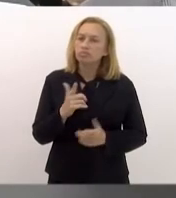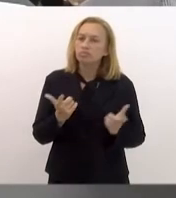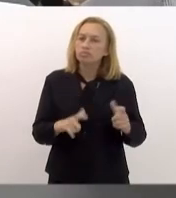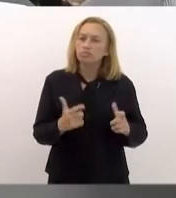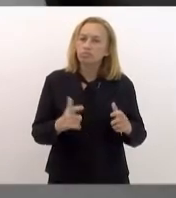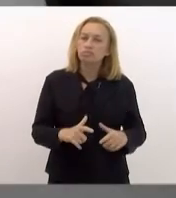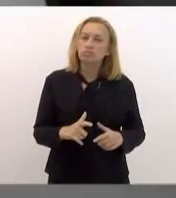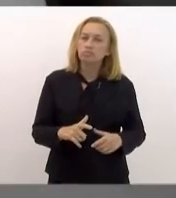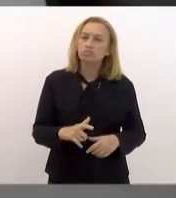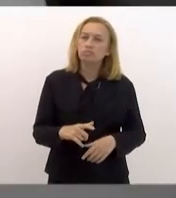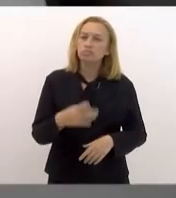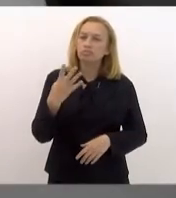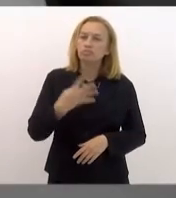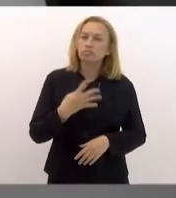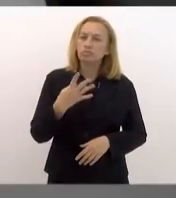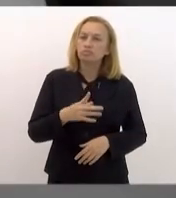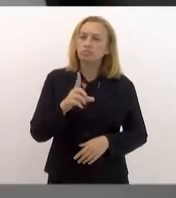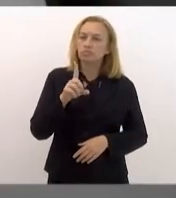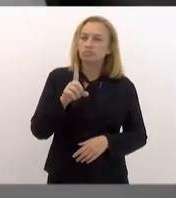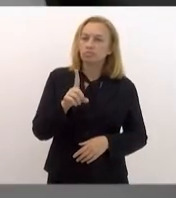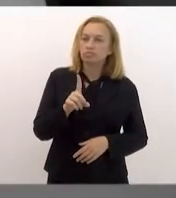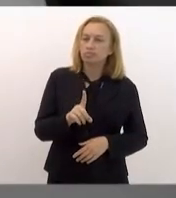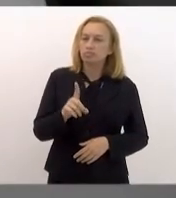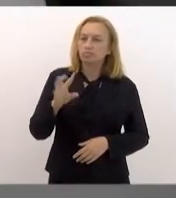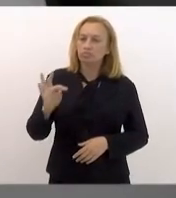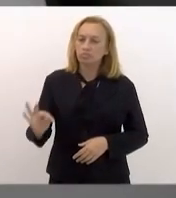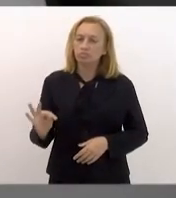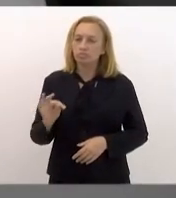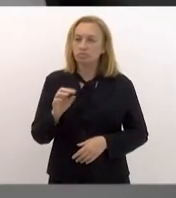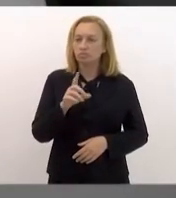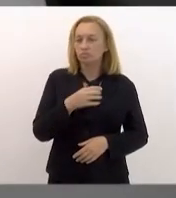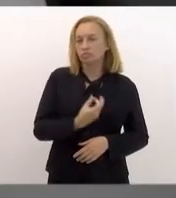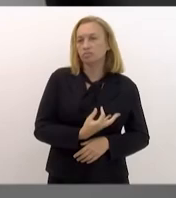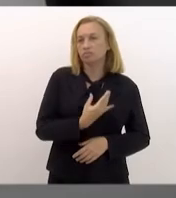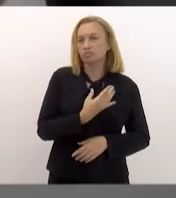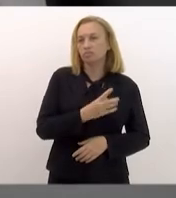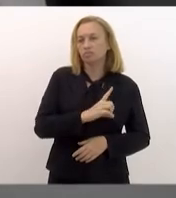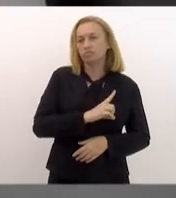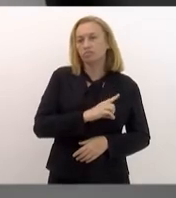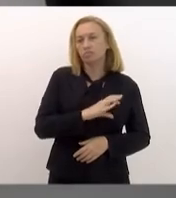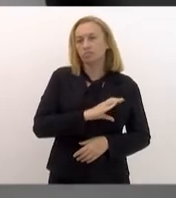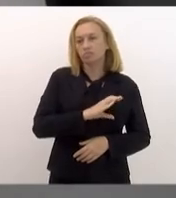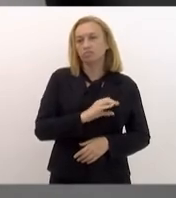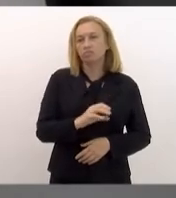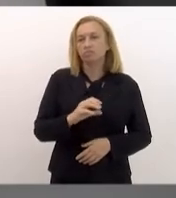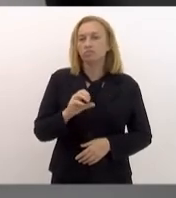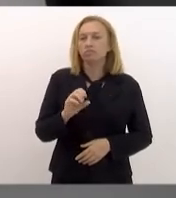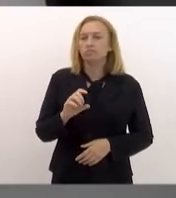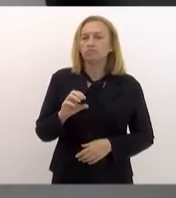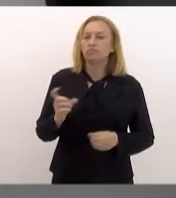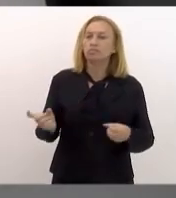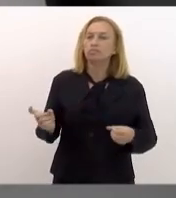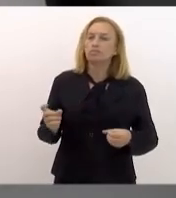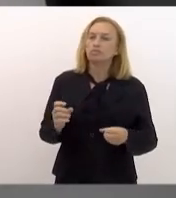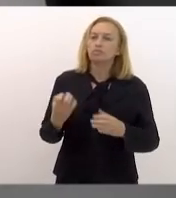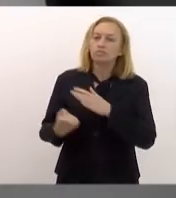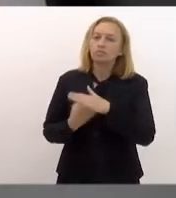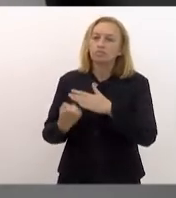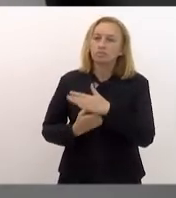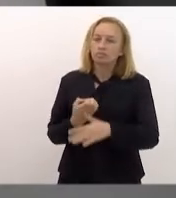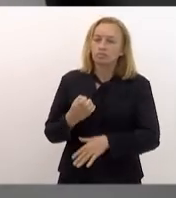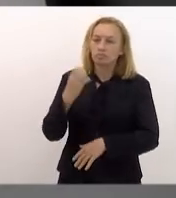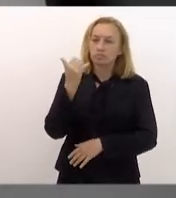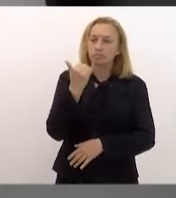do município de Duque de Caxias, a área da APA do Alto Iguaçu, onde a concessionária de energia elétrica, Light,